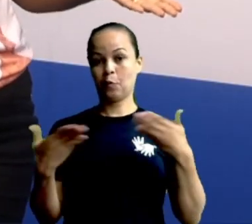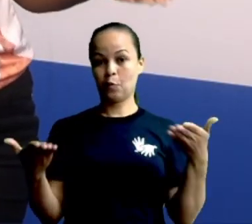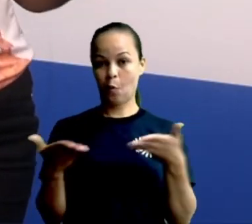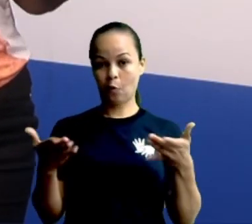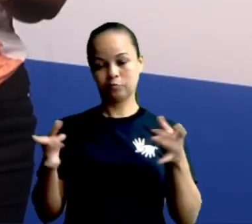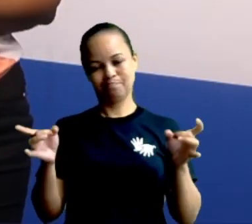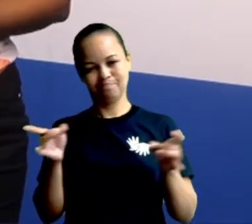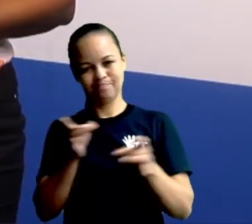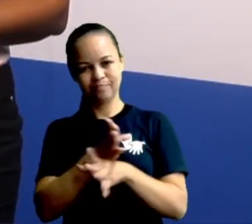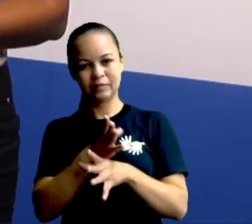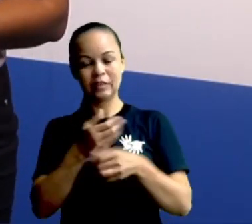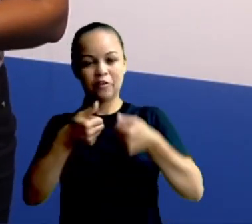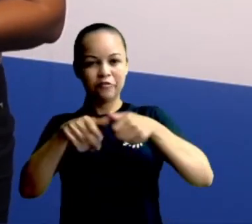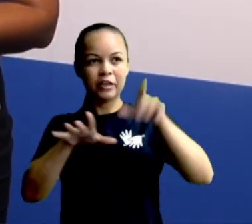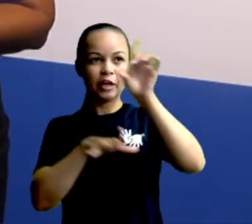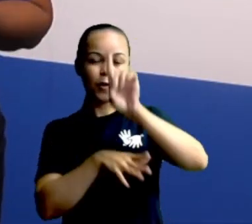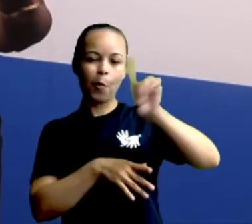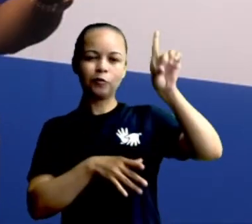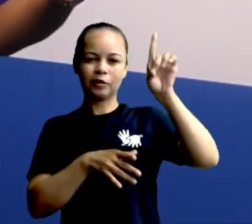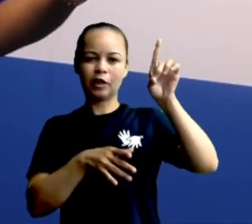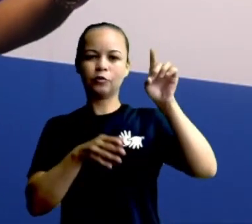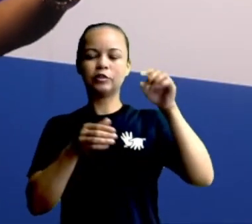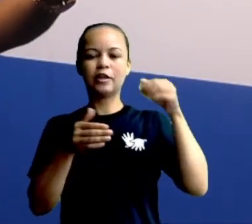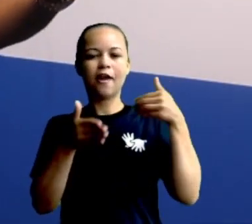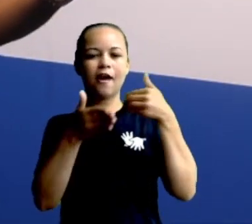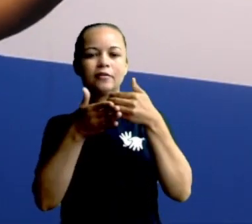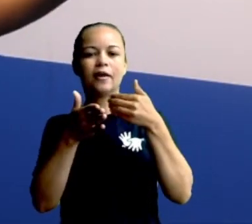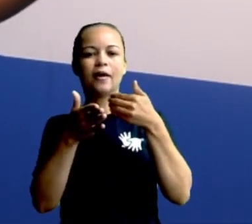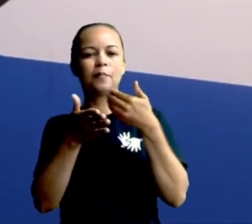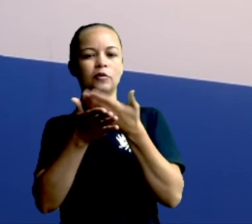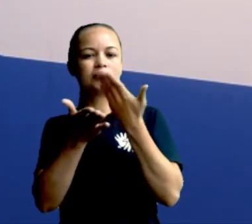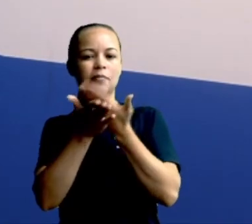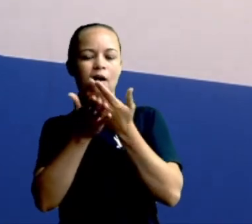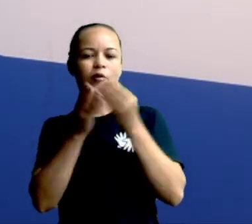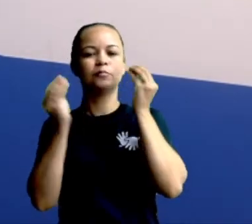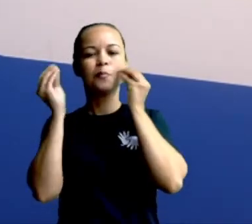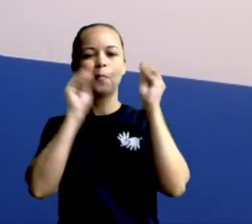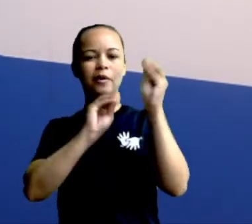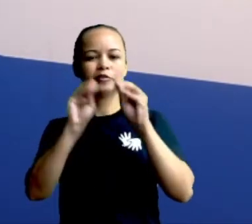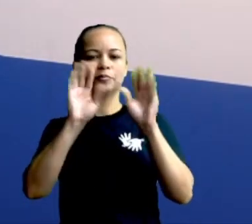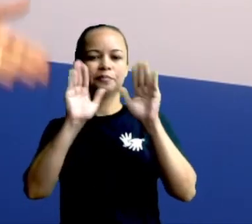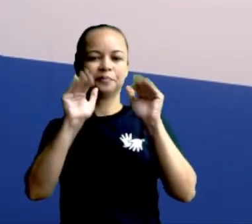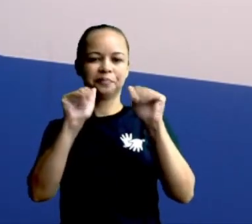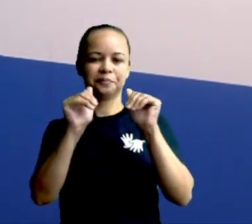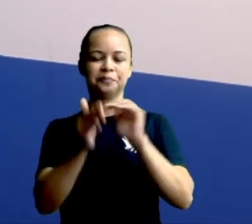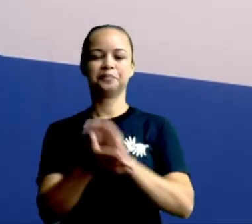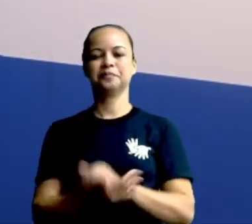só, fiquem com Deus e até a próxima aula. Um beijo para vocês.